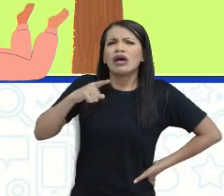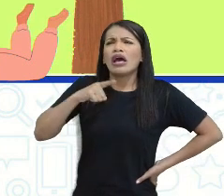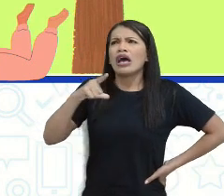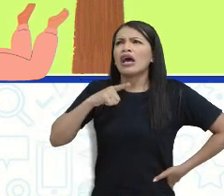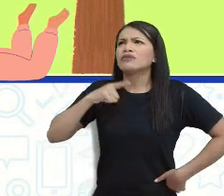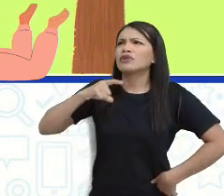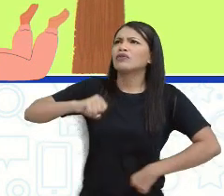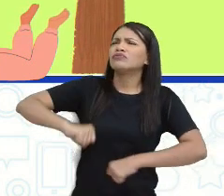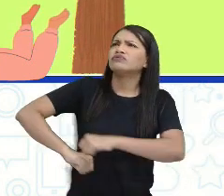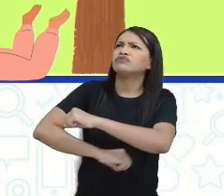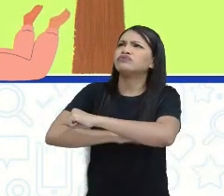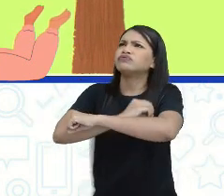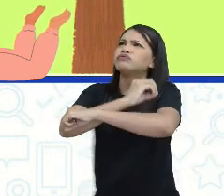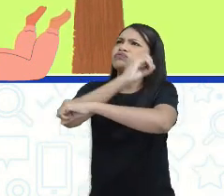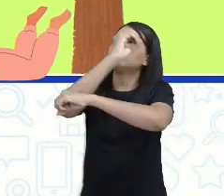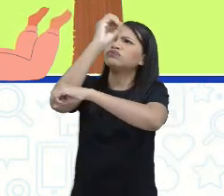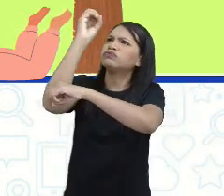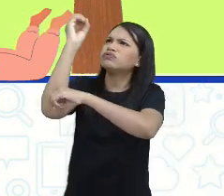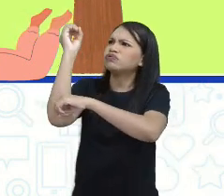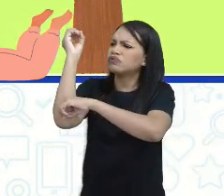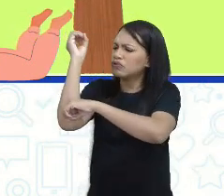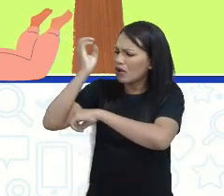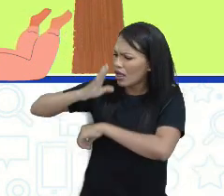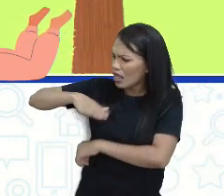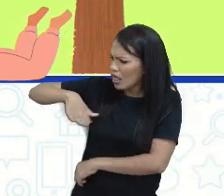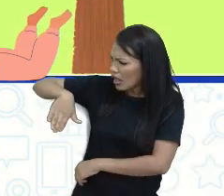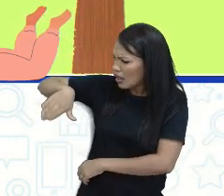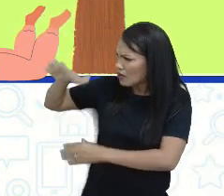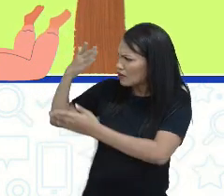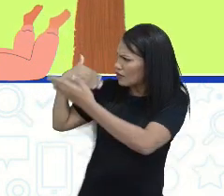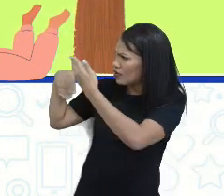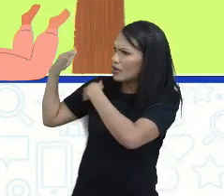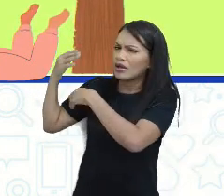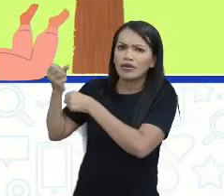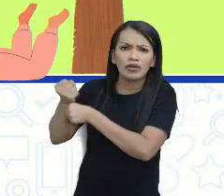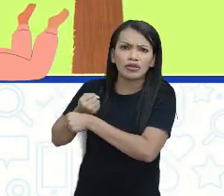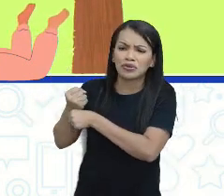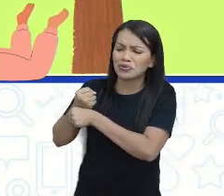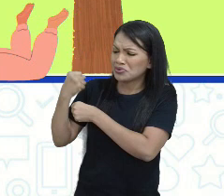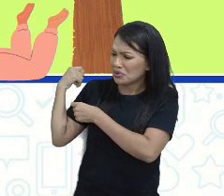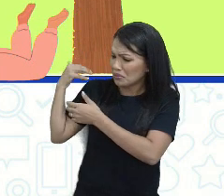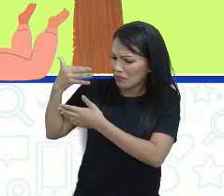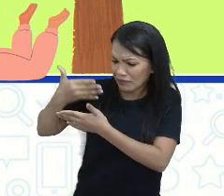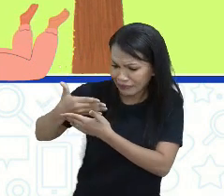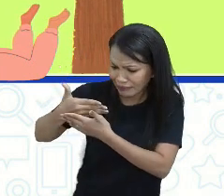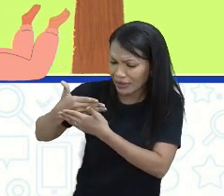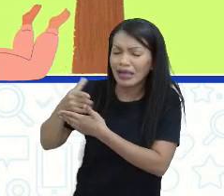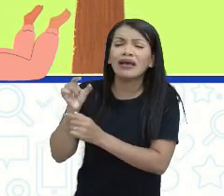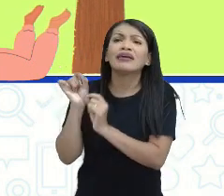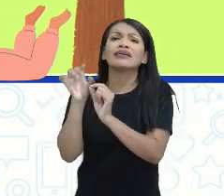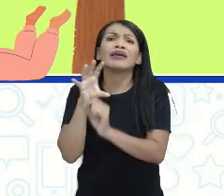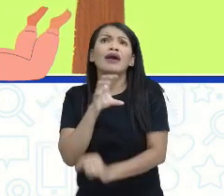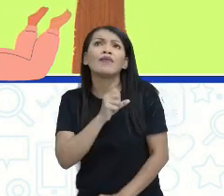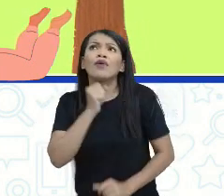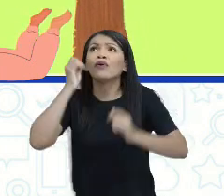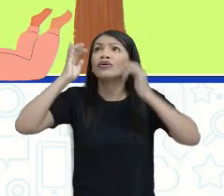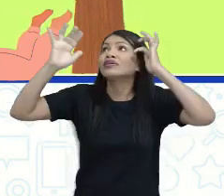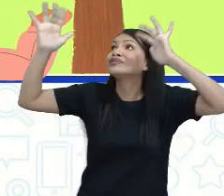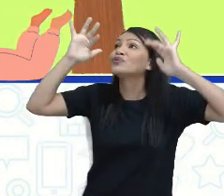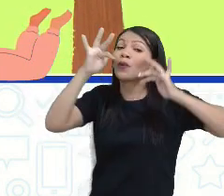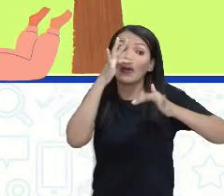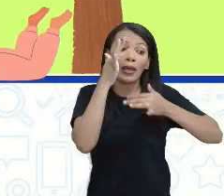da minha vida, da minha infância querida, que os anos não trazem mais. Que amor, que sonho, que